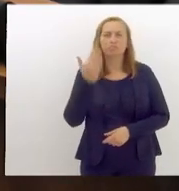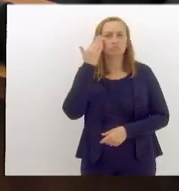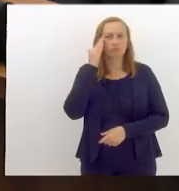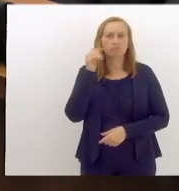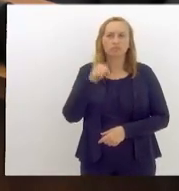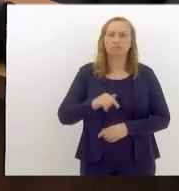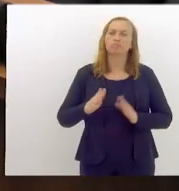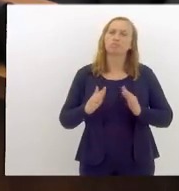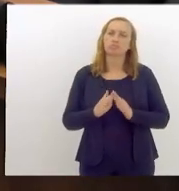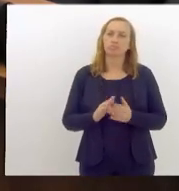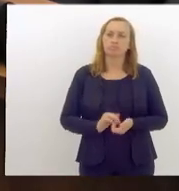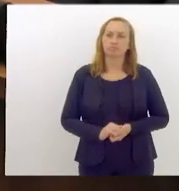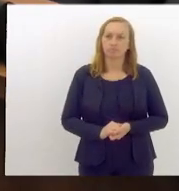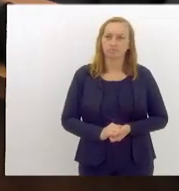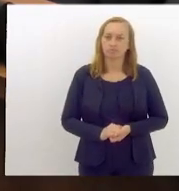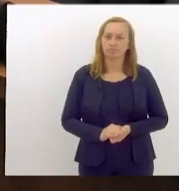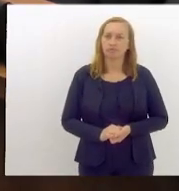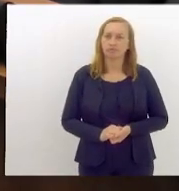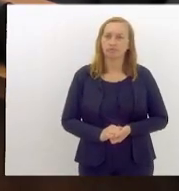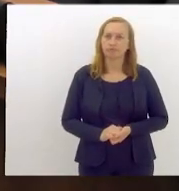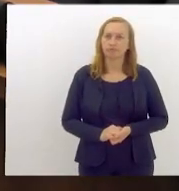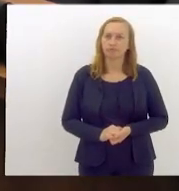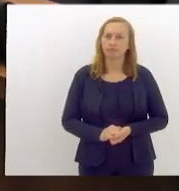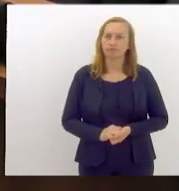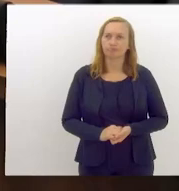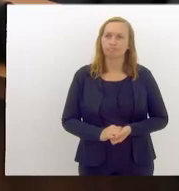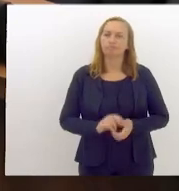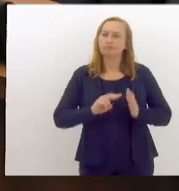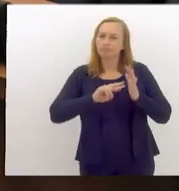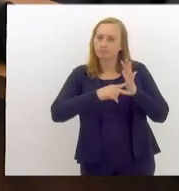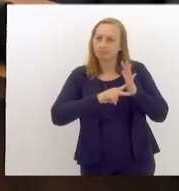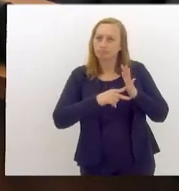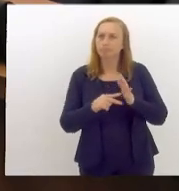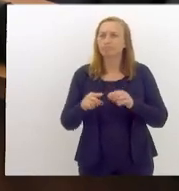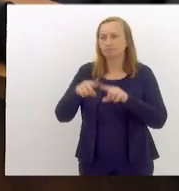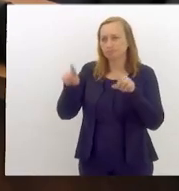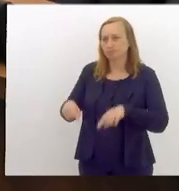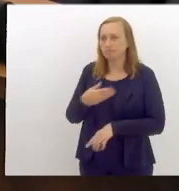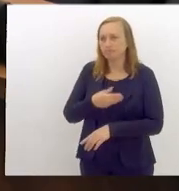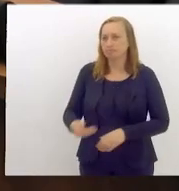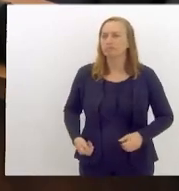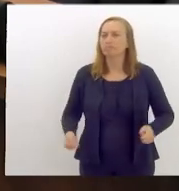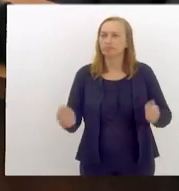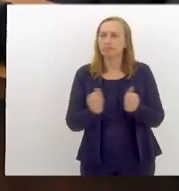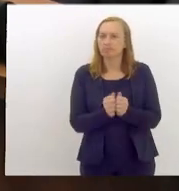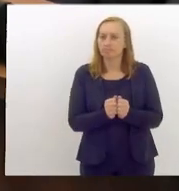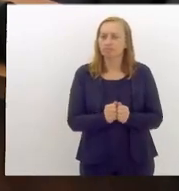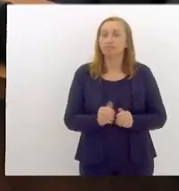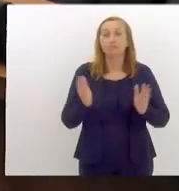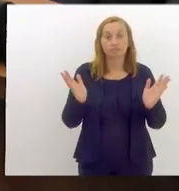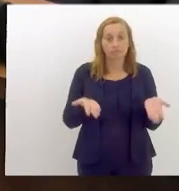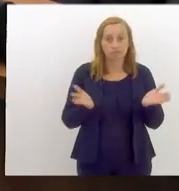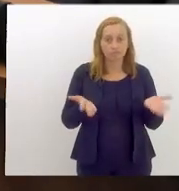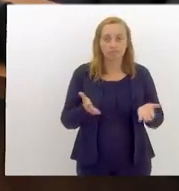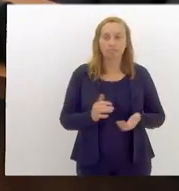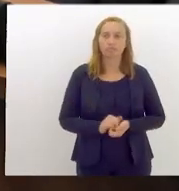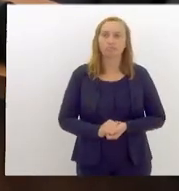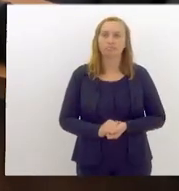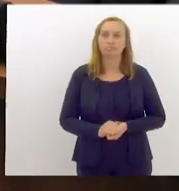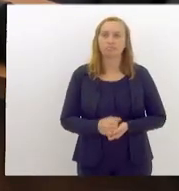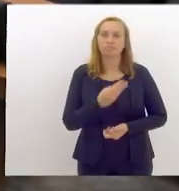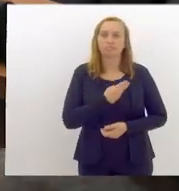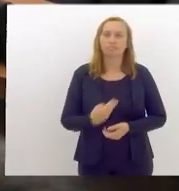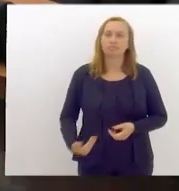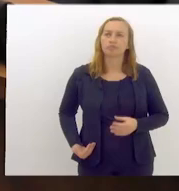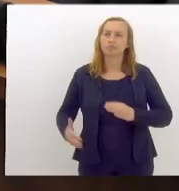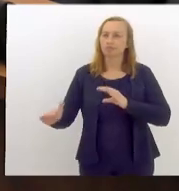entendimento que inclusive os sindicatos dos Servidores participaram agora o